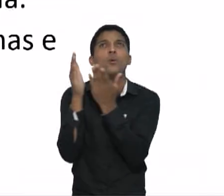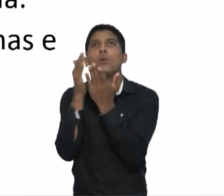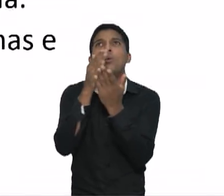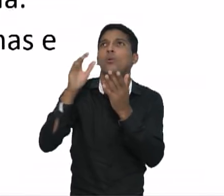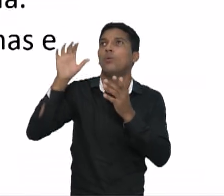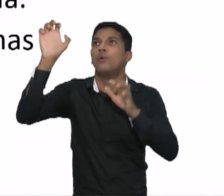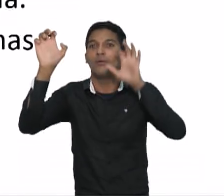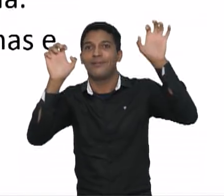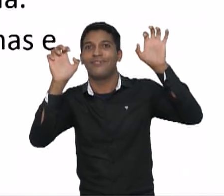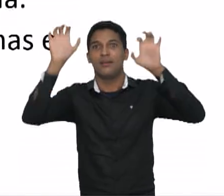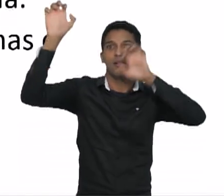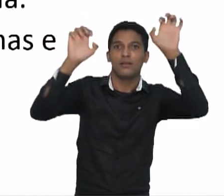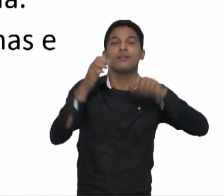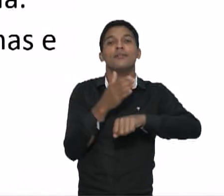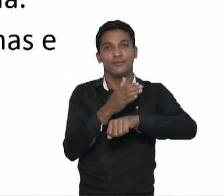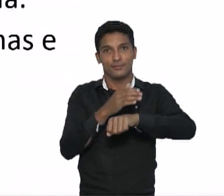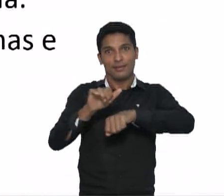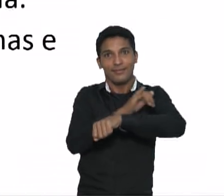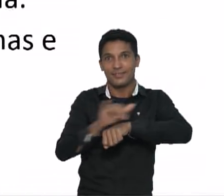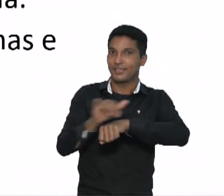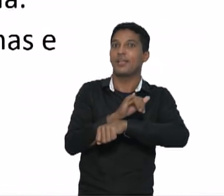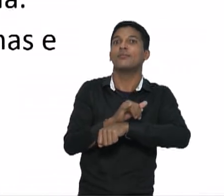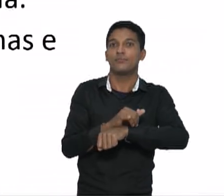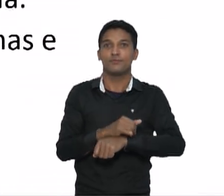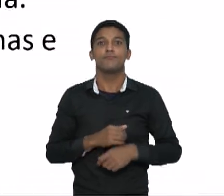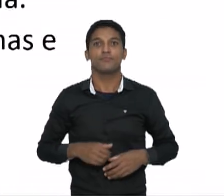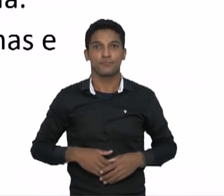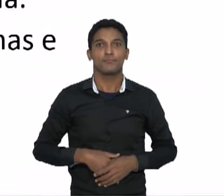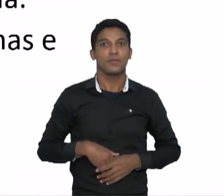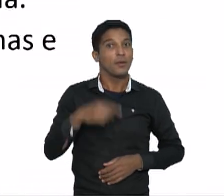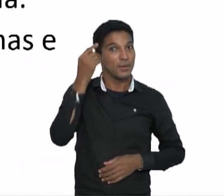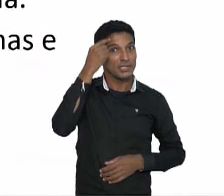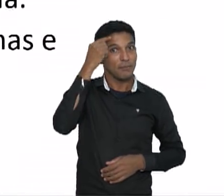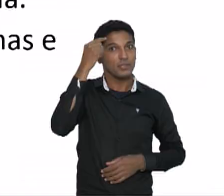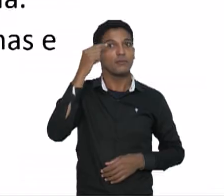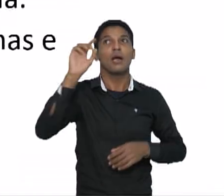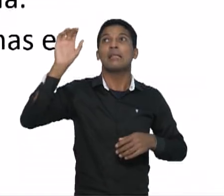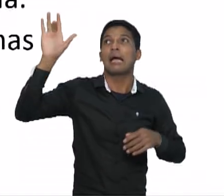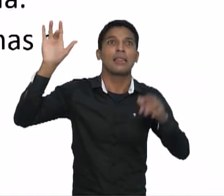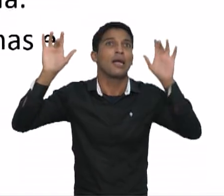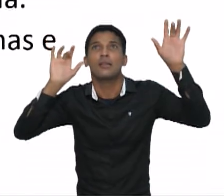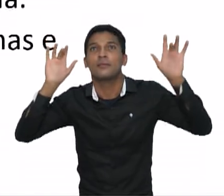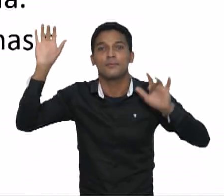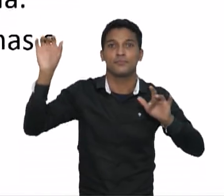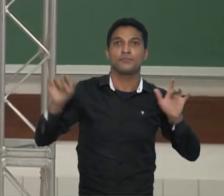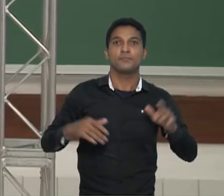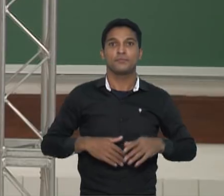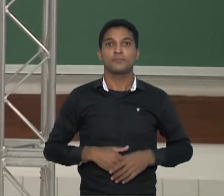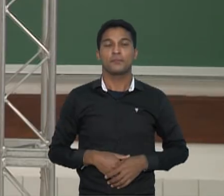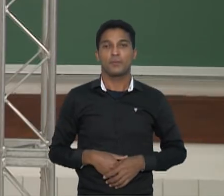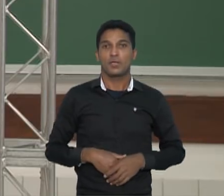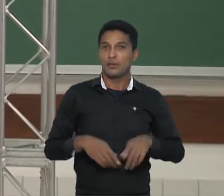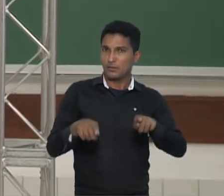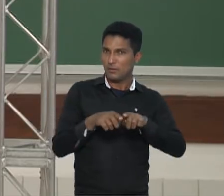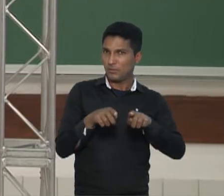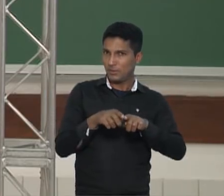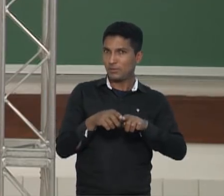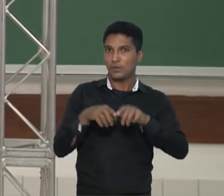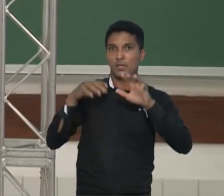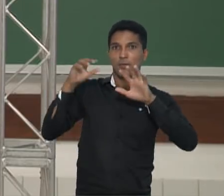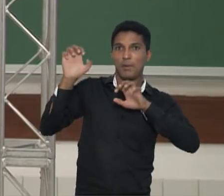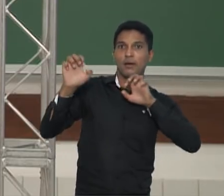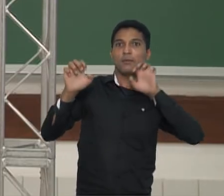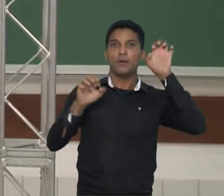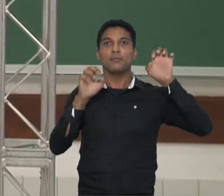na parede. E a capacidade de resolver problemas e fazer escolhas. Durante a escalada, eu